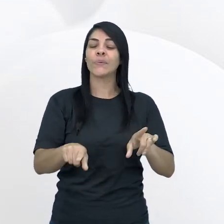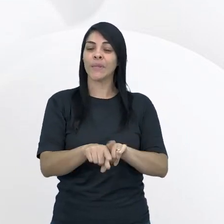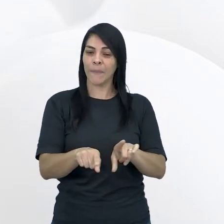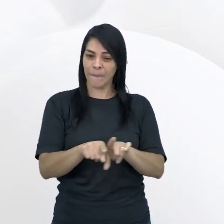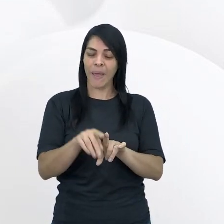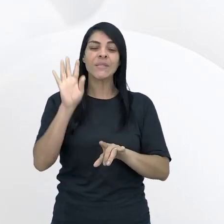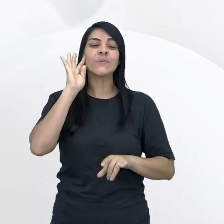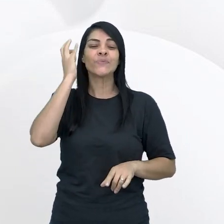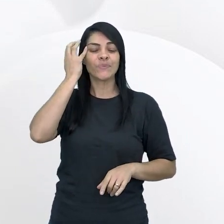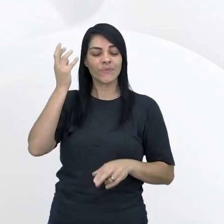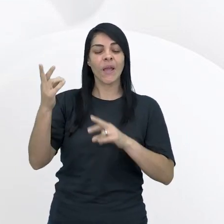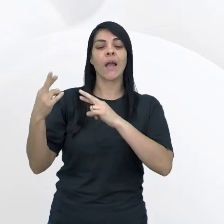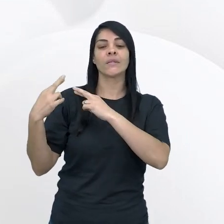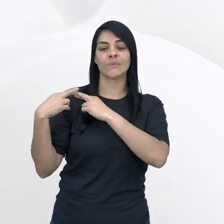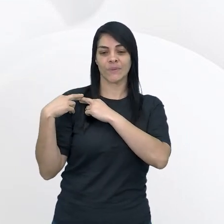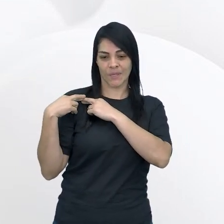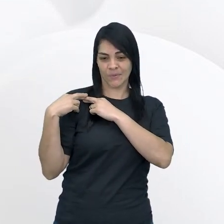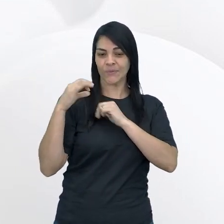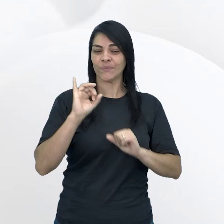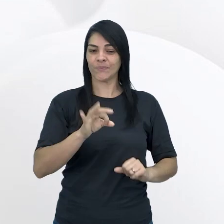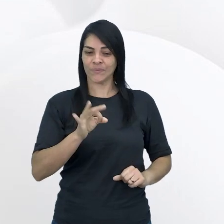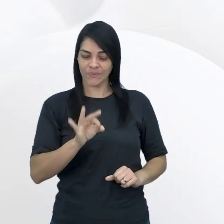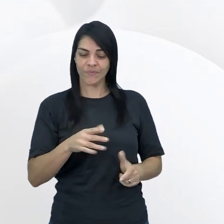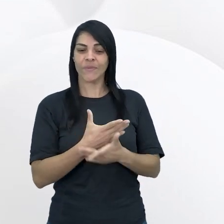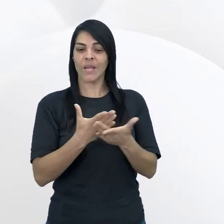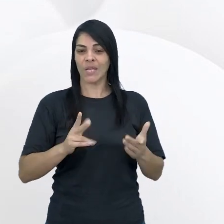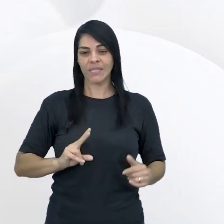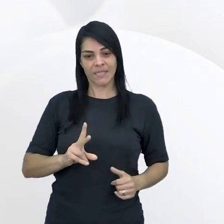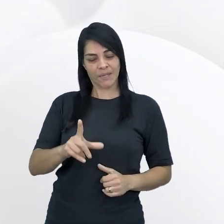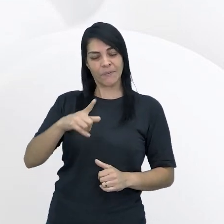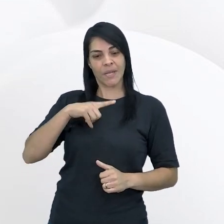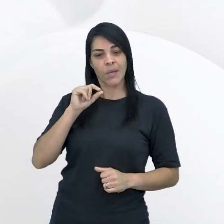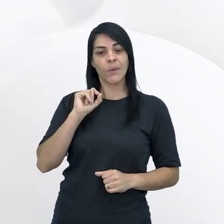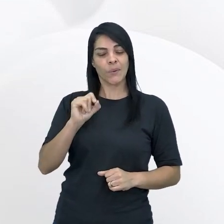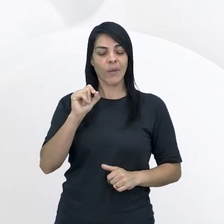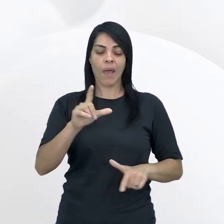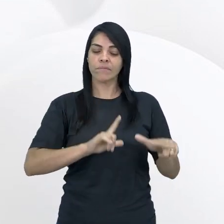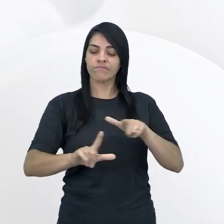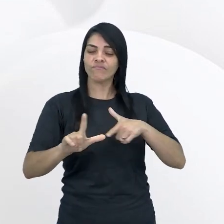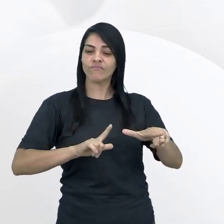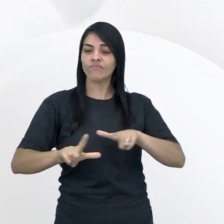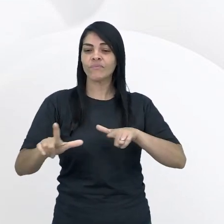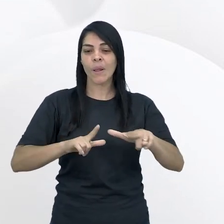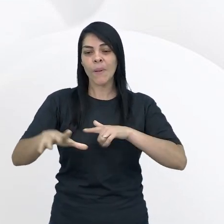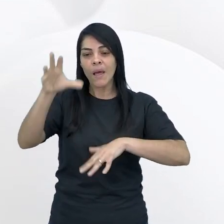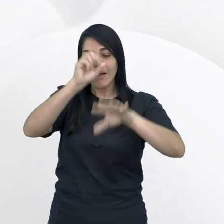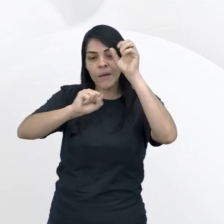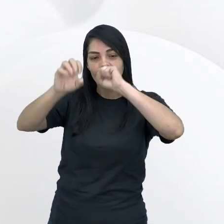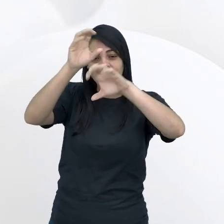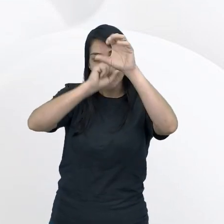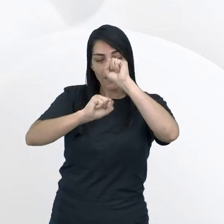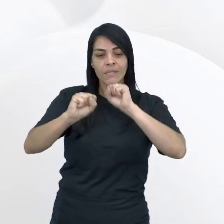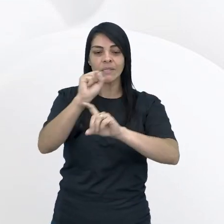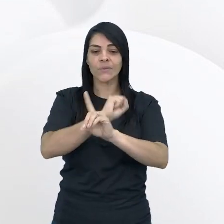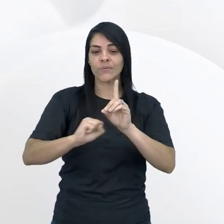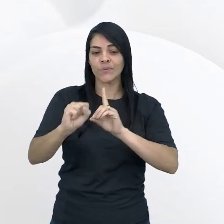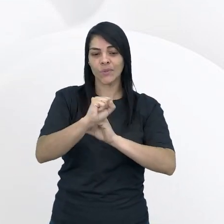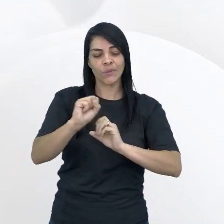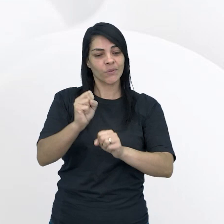decisão responsável. Então, a gente sempre vai também trabalhando com aprendizagem socioemocional.